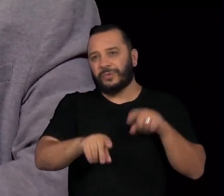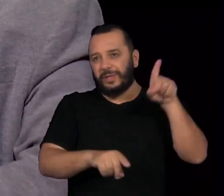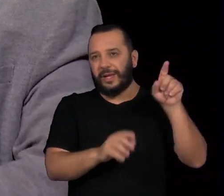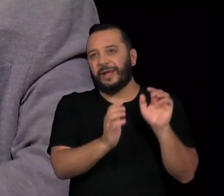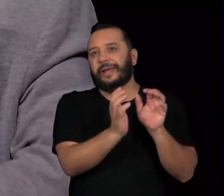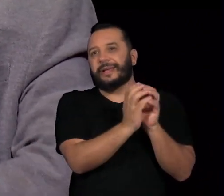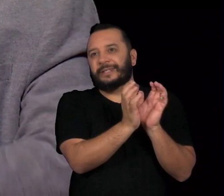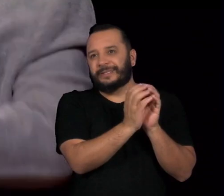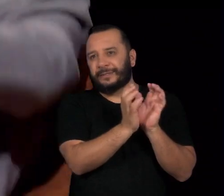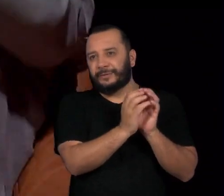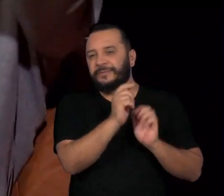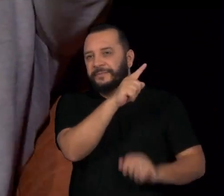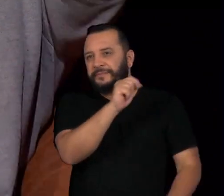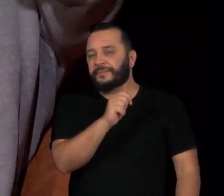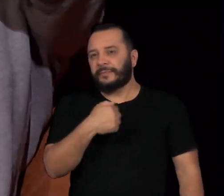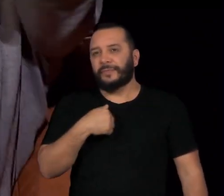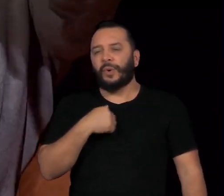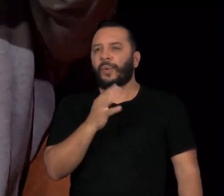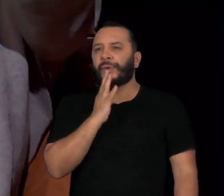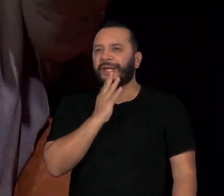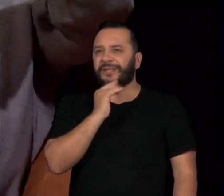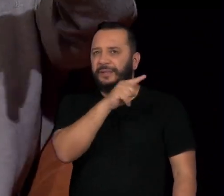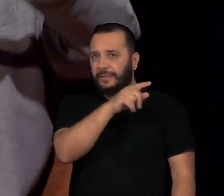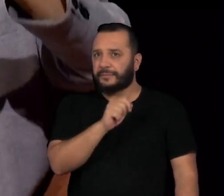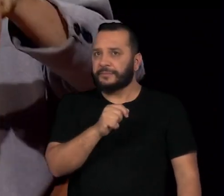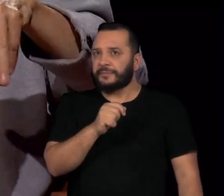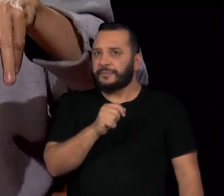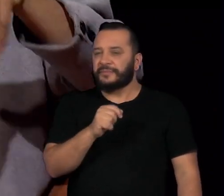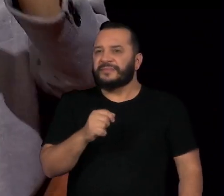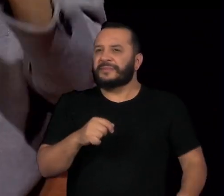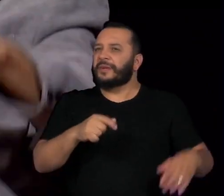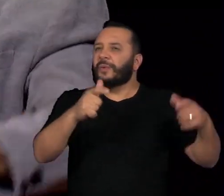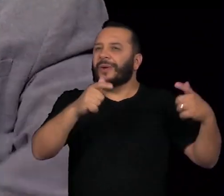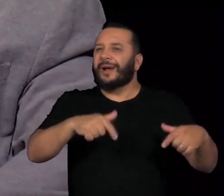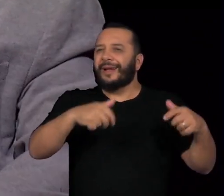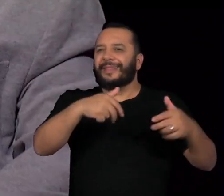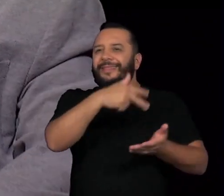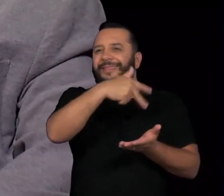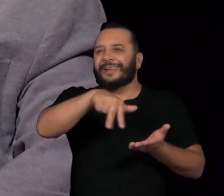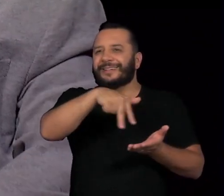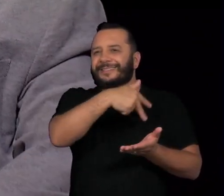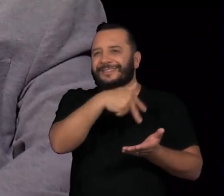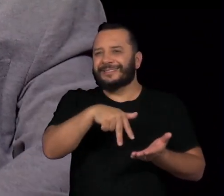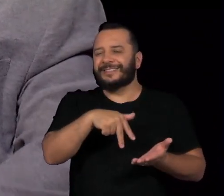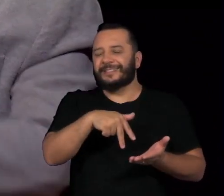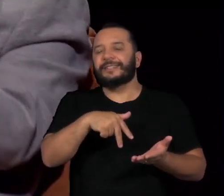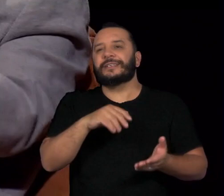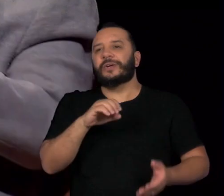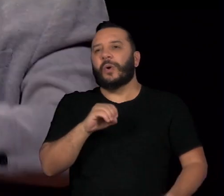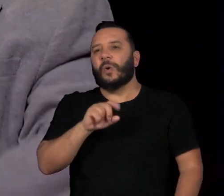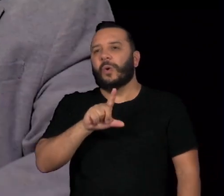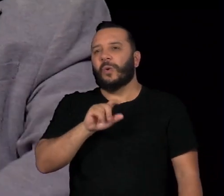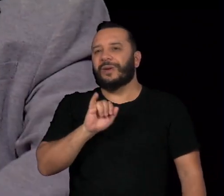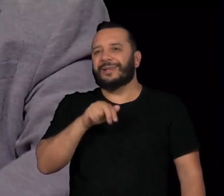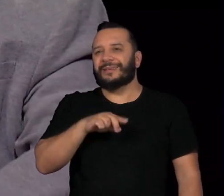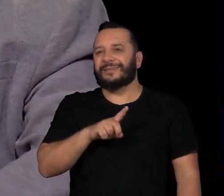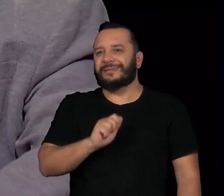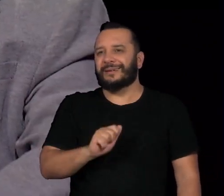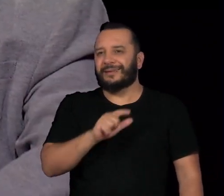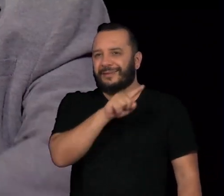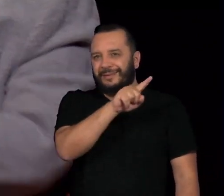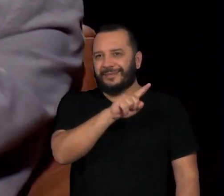a conheço não é num numa roda de de dança lá em Olinda e ela então é